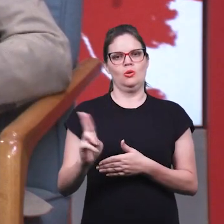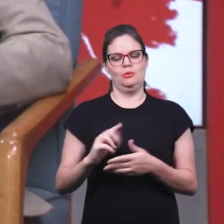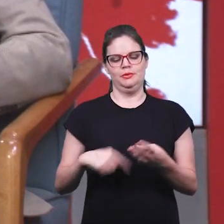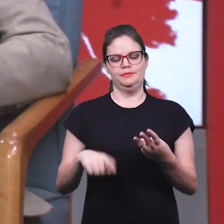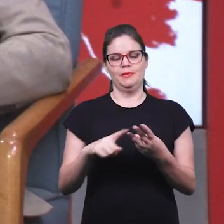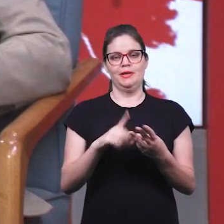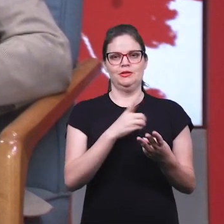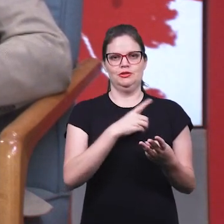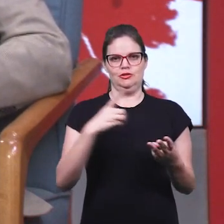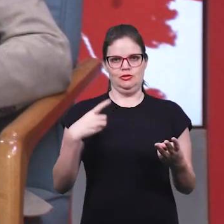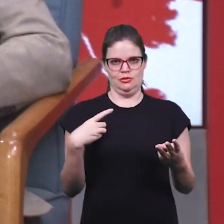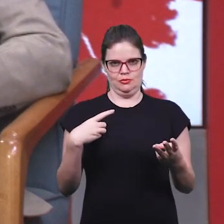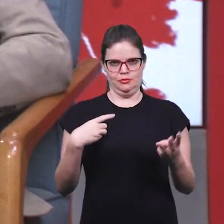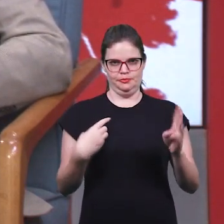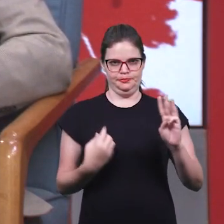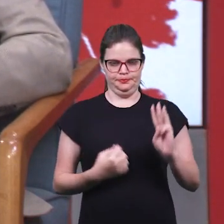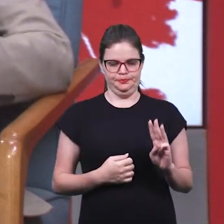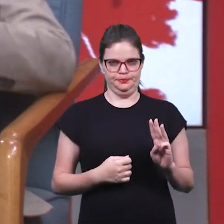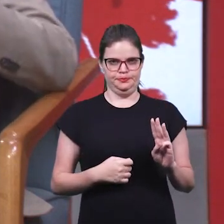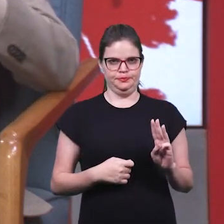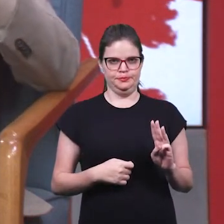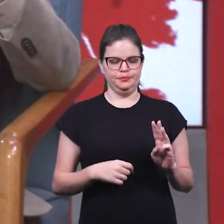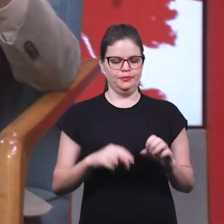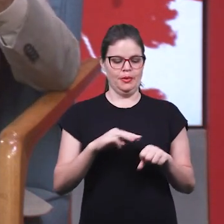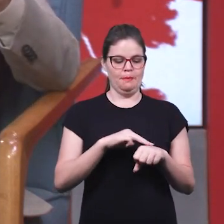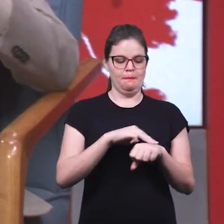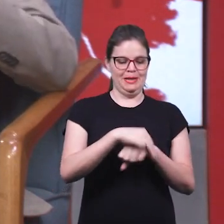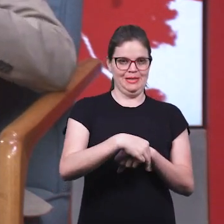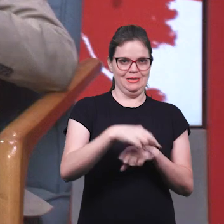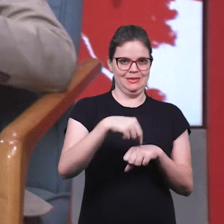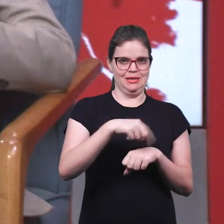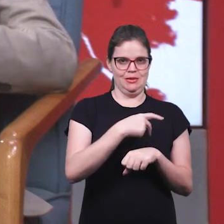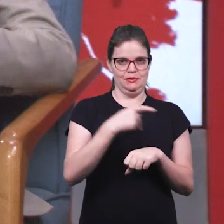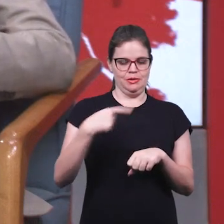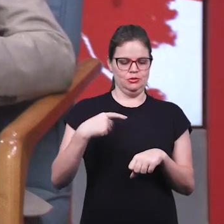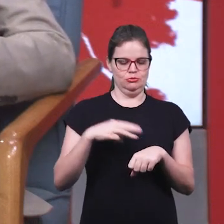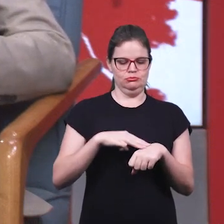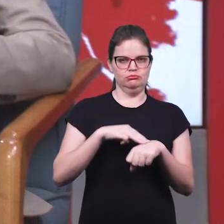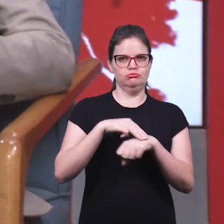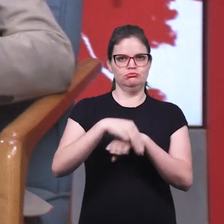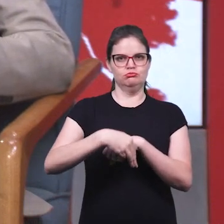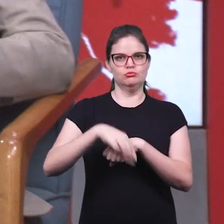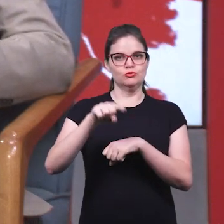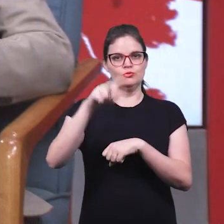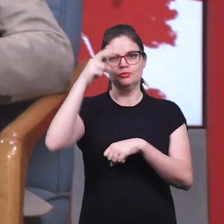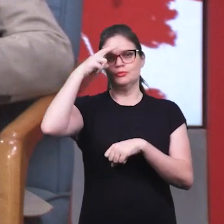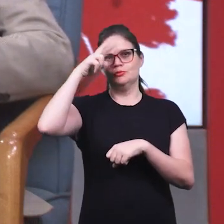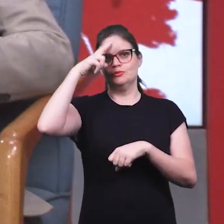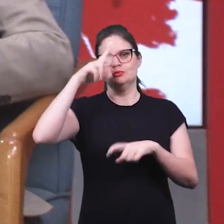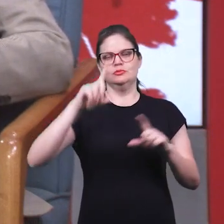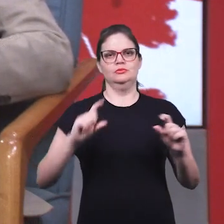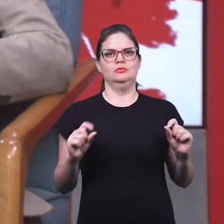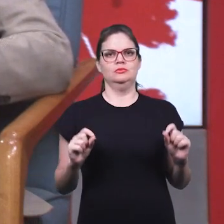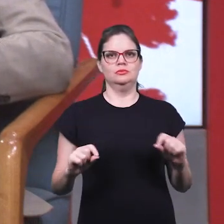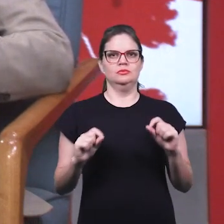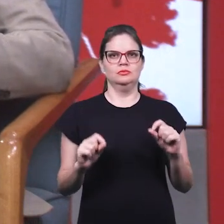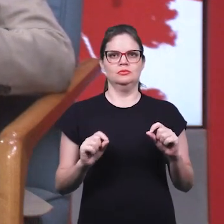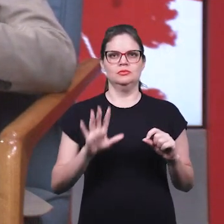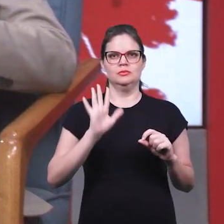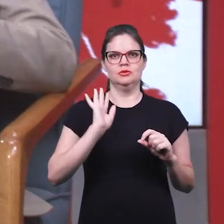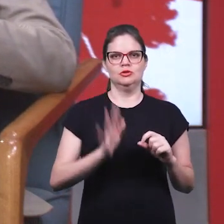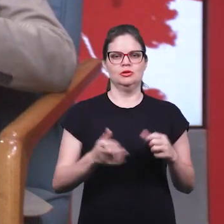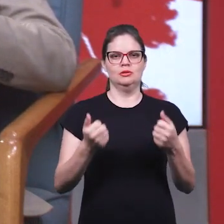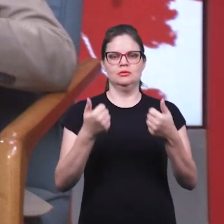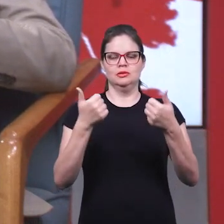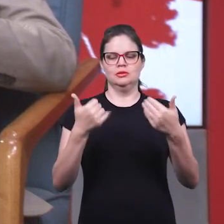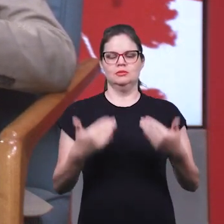mencionados, falamos sobre os diáconos. Quando nós falamos sobre ministérios, vocês estão lembrados que